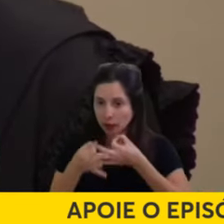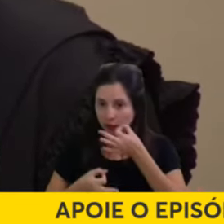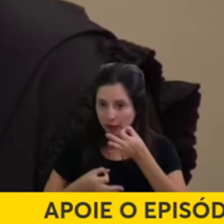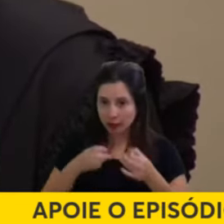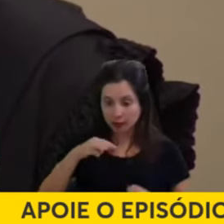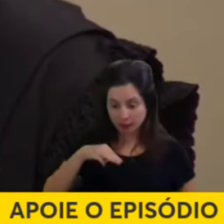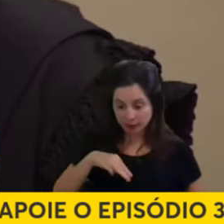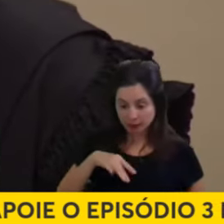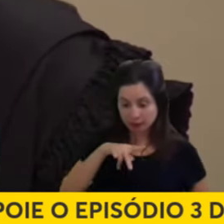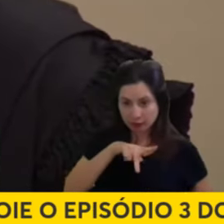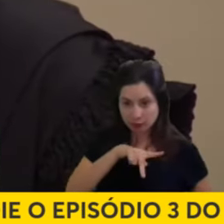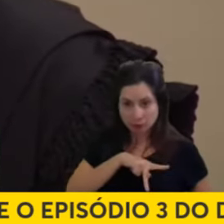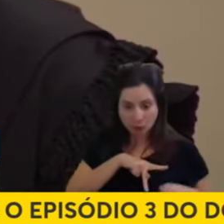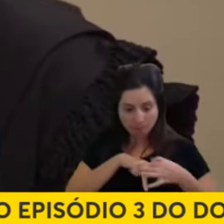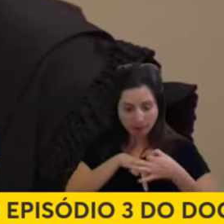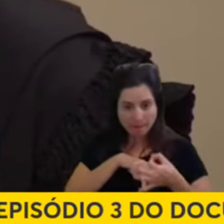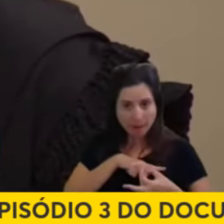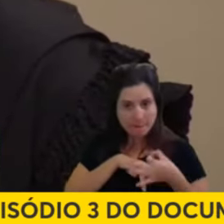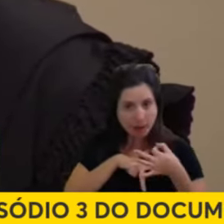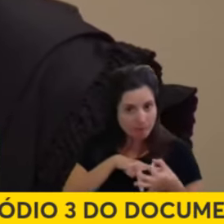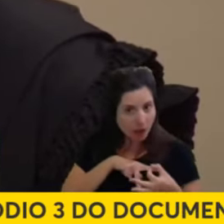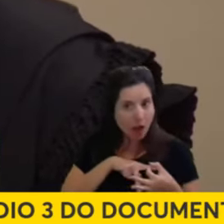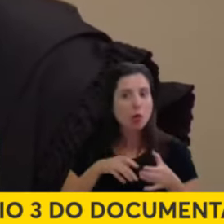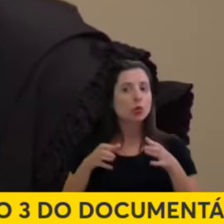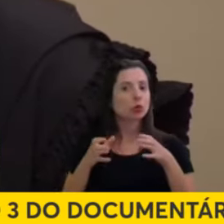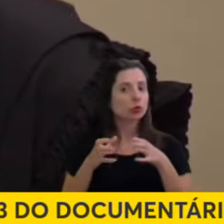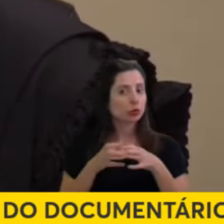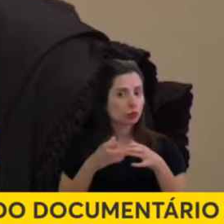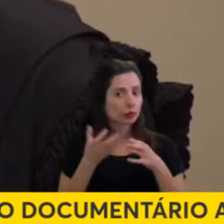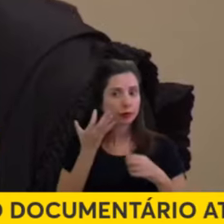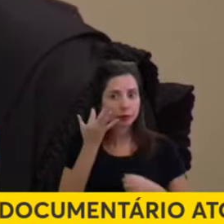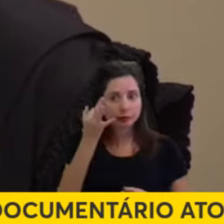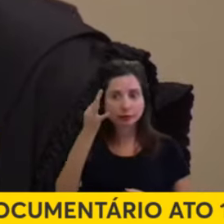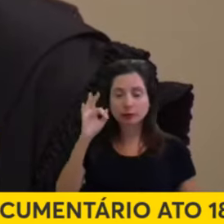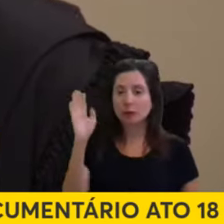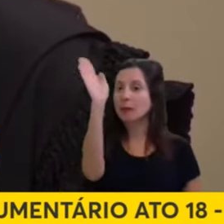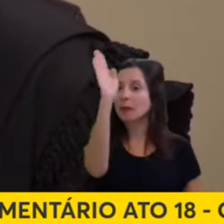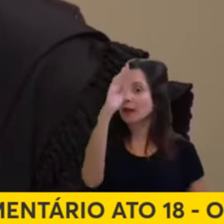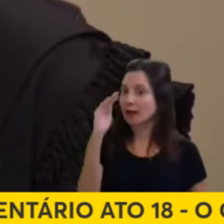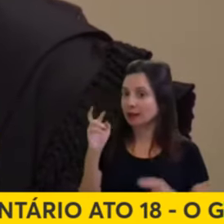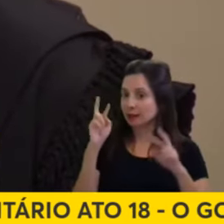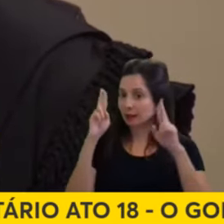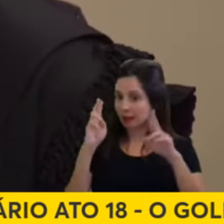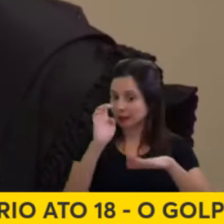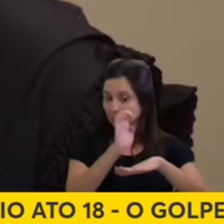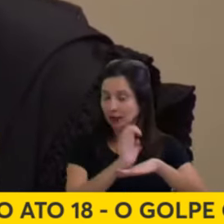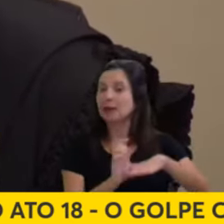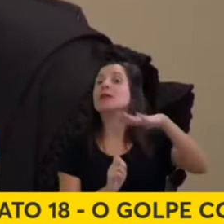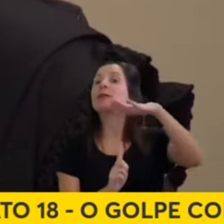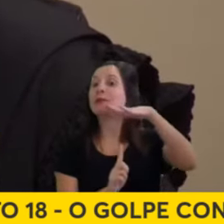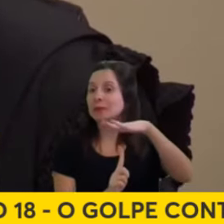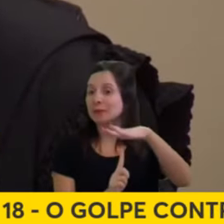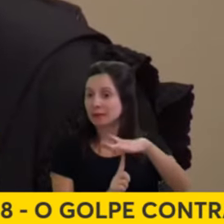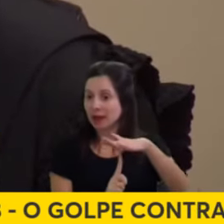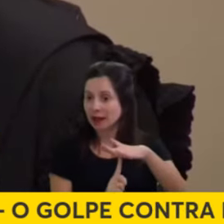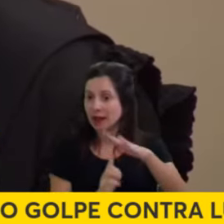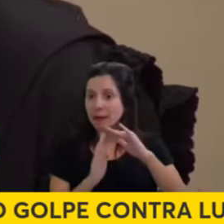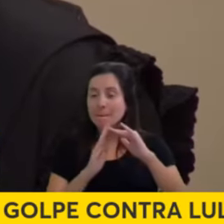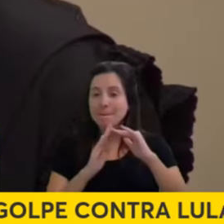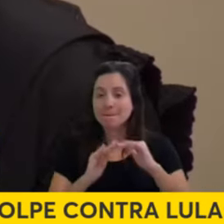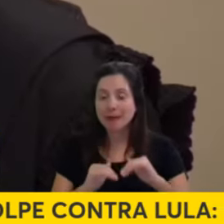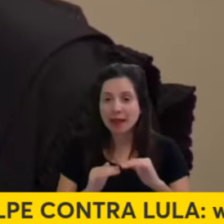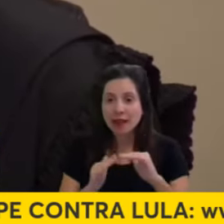Público preliminarmente a comissão provisória da Federação Brasil da Esperança no estado do Paraná pede o indeferimento do pedido de